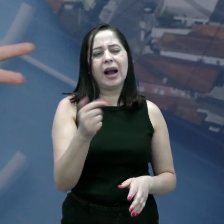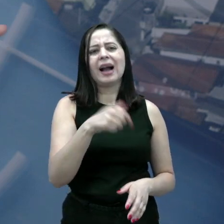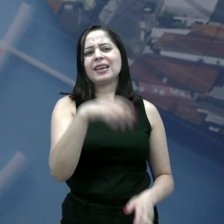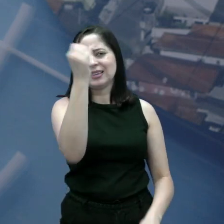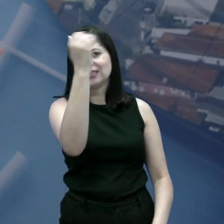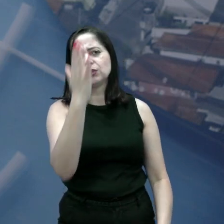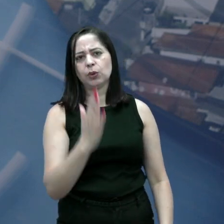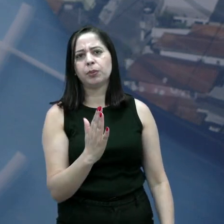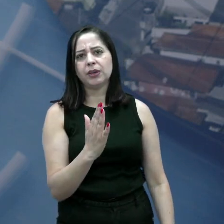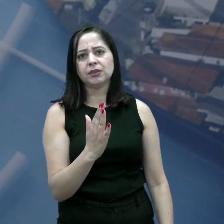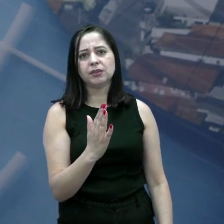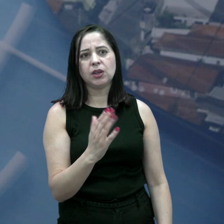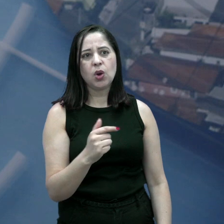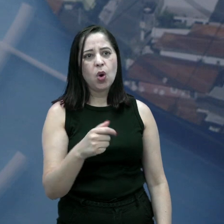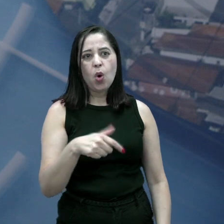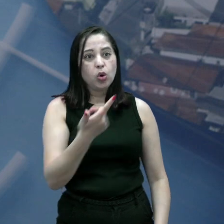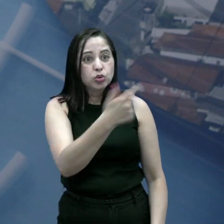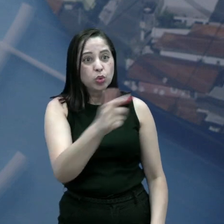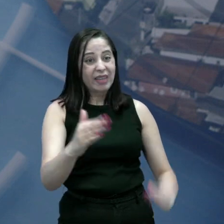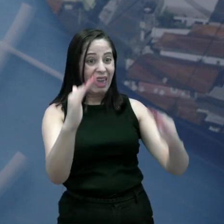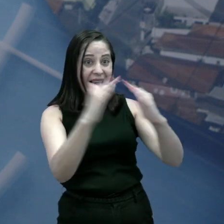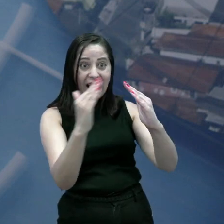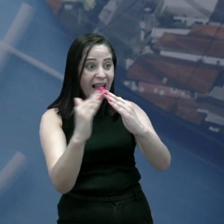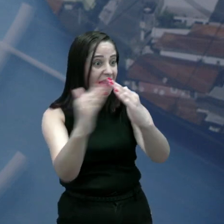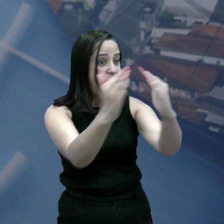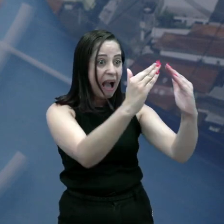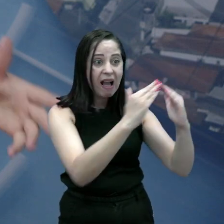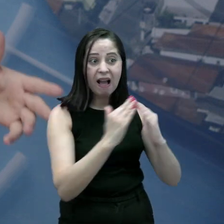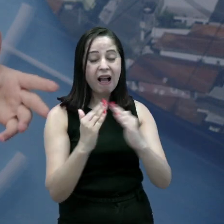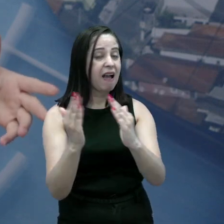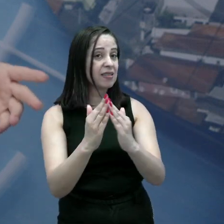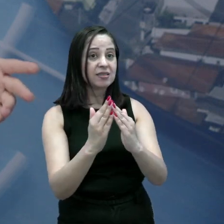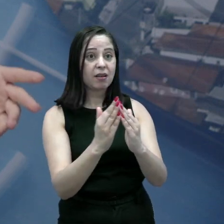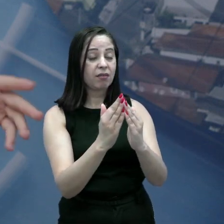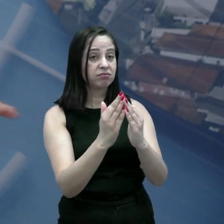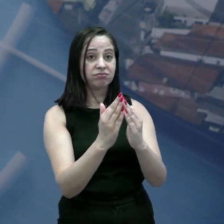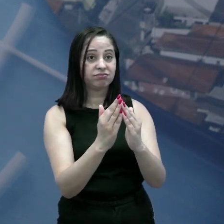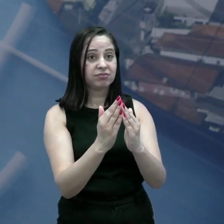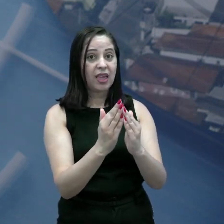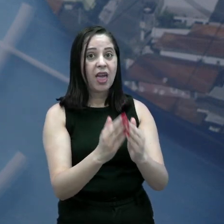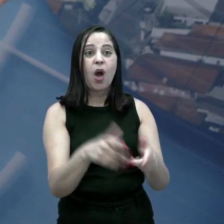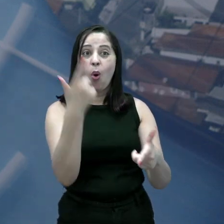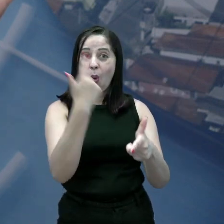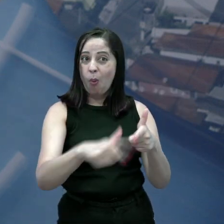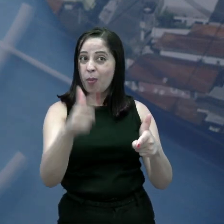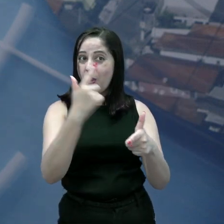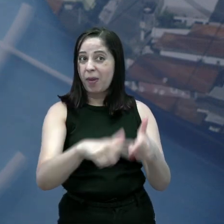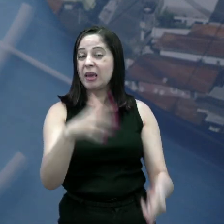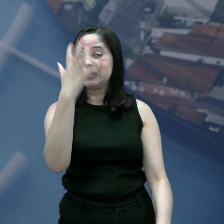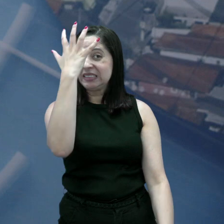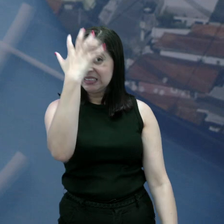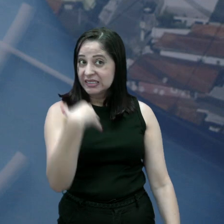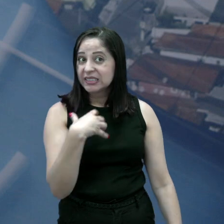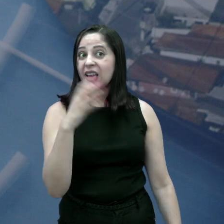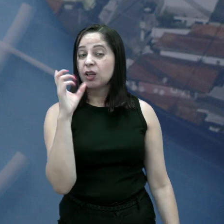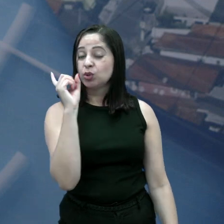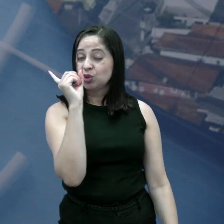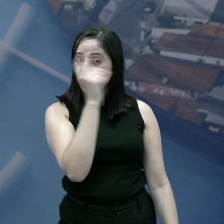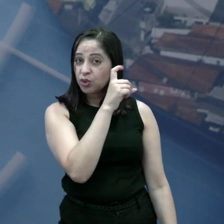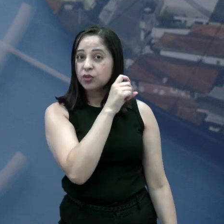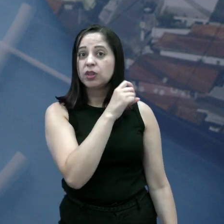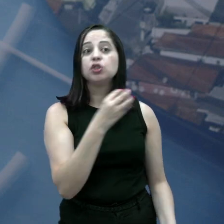gente não tem abrigo para todo mundo, né? É uma situação bastante complicada. Como que a gente pode